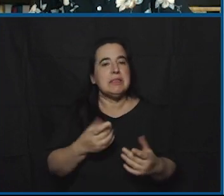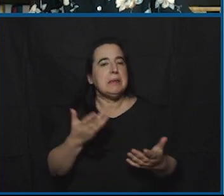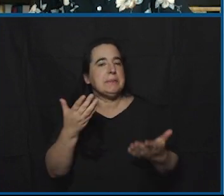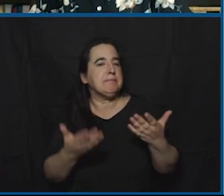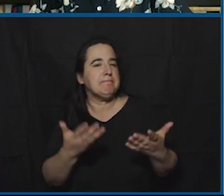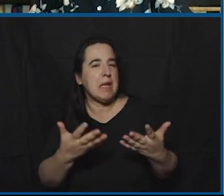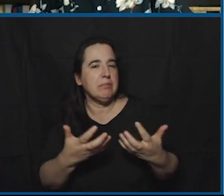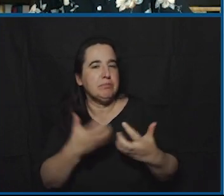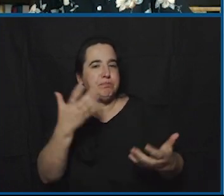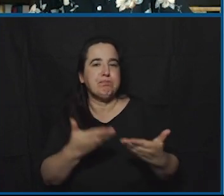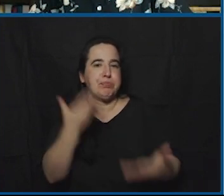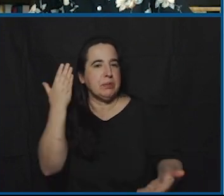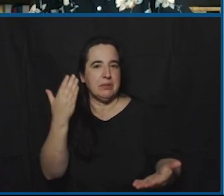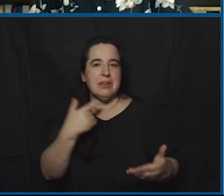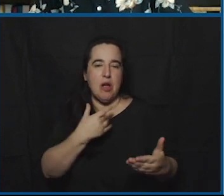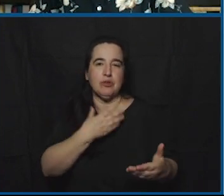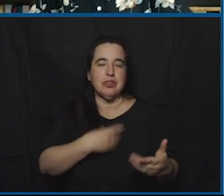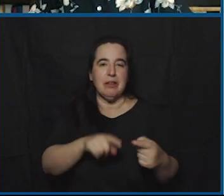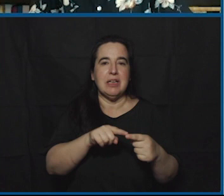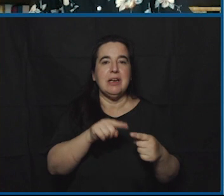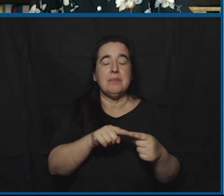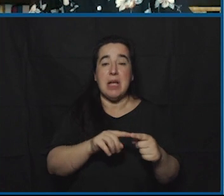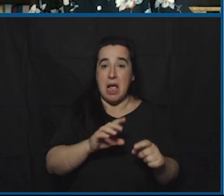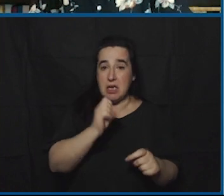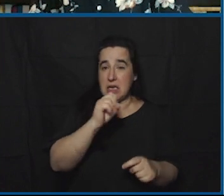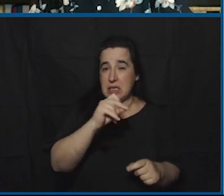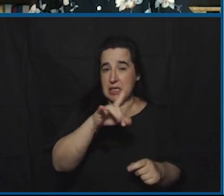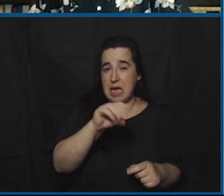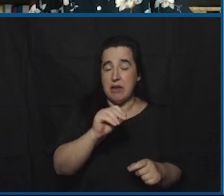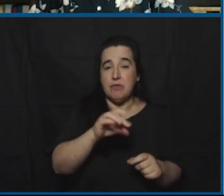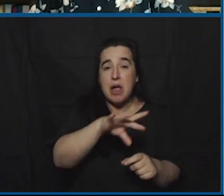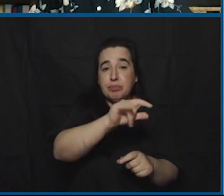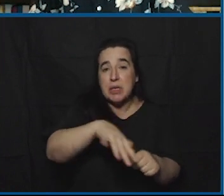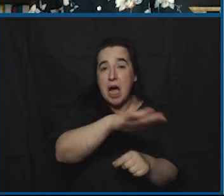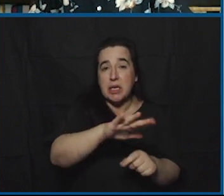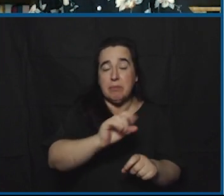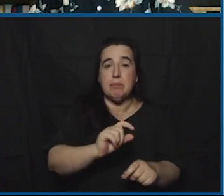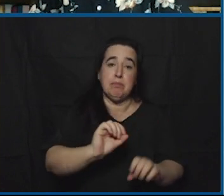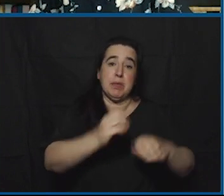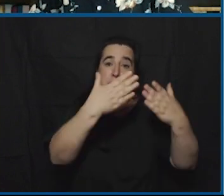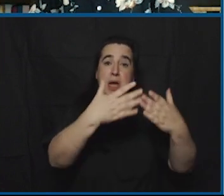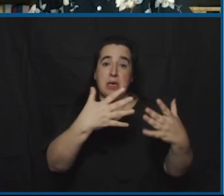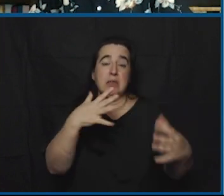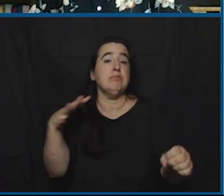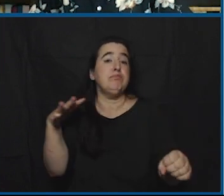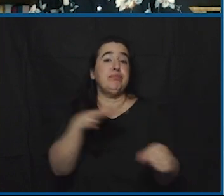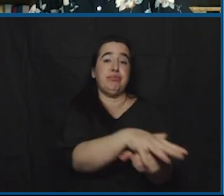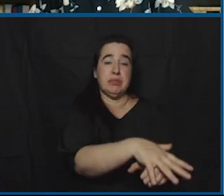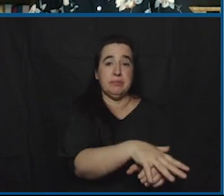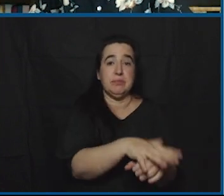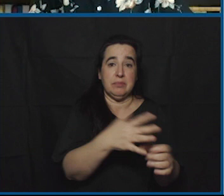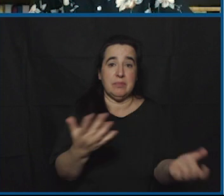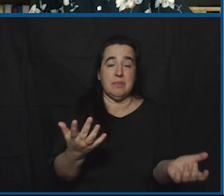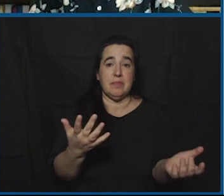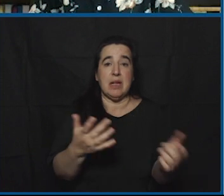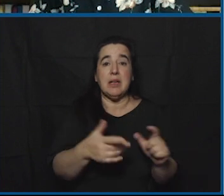contraste. Esta Galileia que foi a primeira a ser atacada, a primeira zona a ser perdida, que era uma zona onde